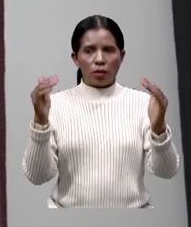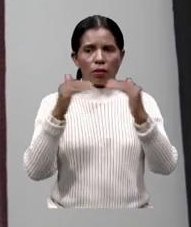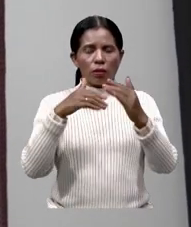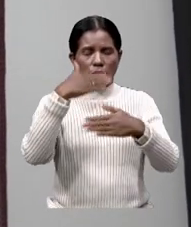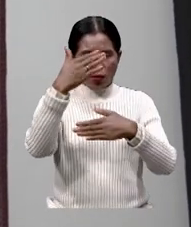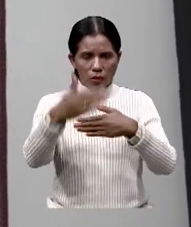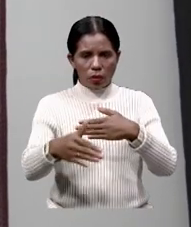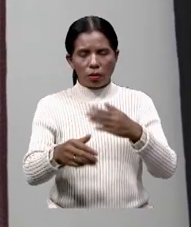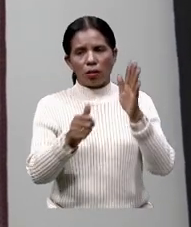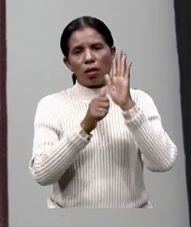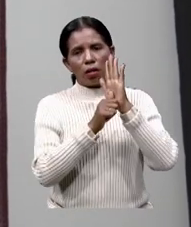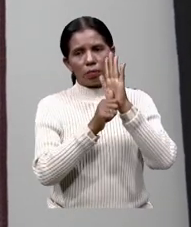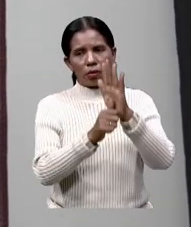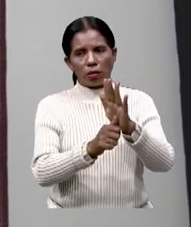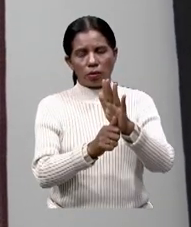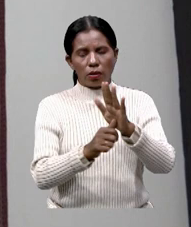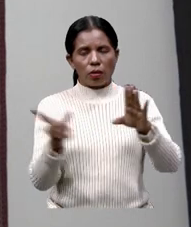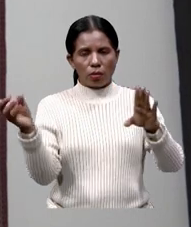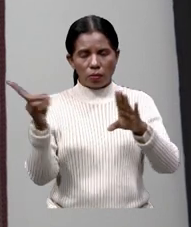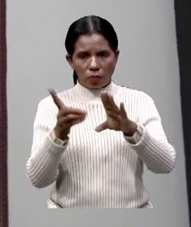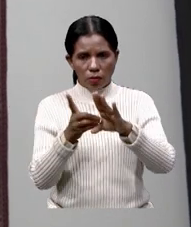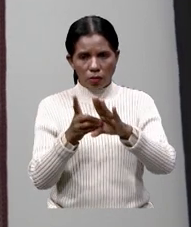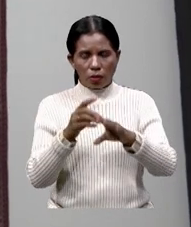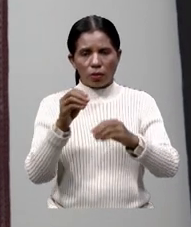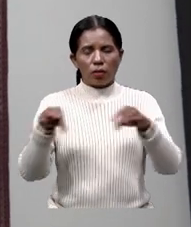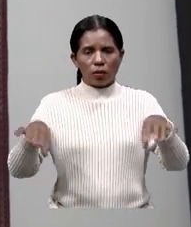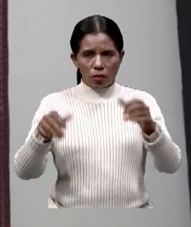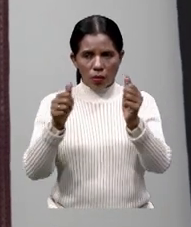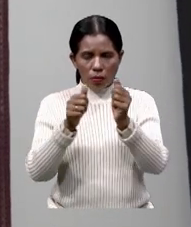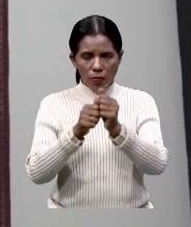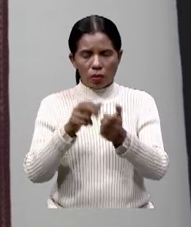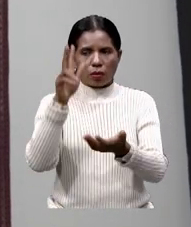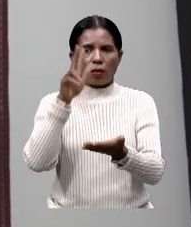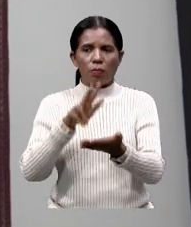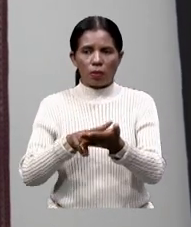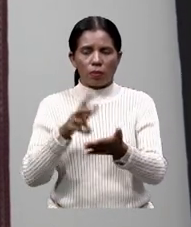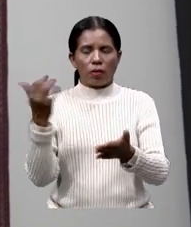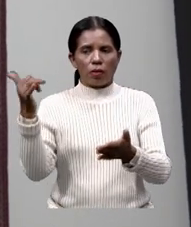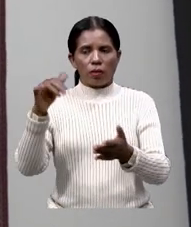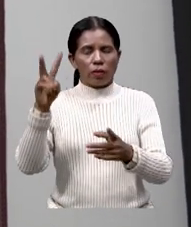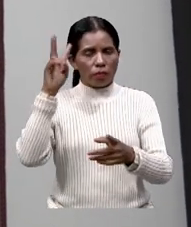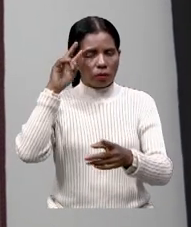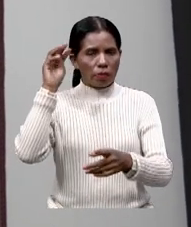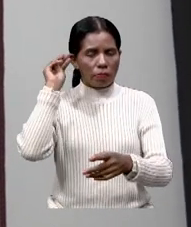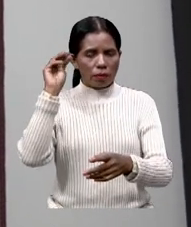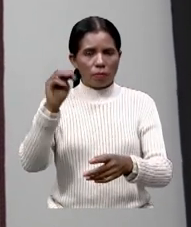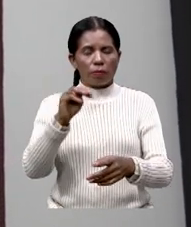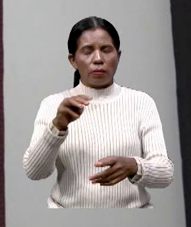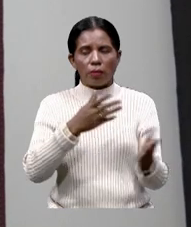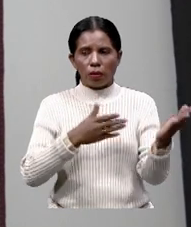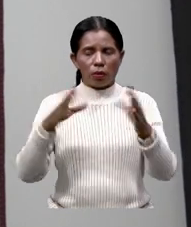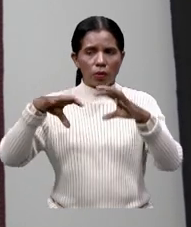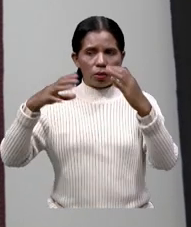mas é a presença documento e encontro coordenação para a prova, tu não é, senhor vice-PM, beleloriba conselho ministro,